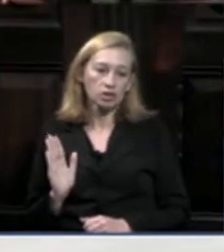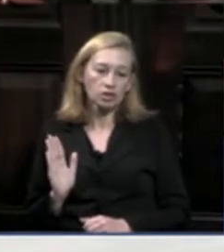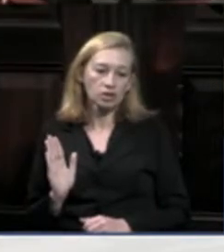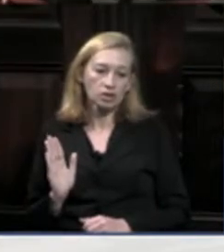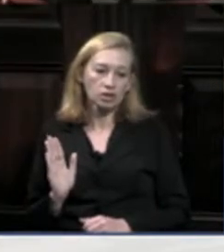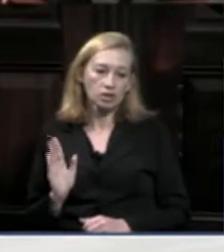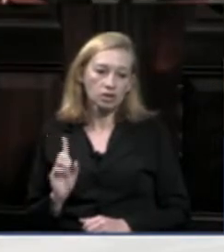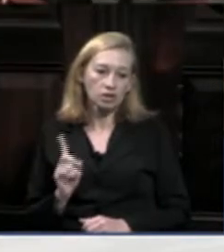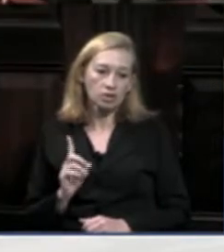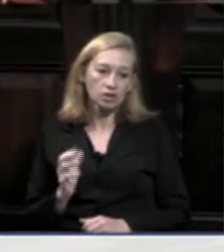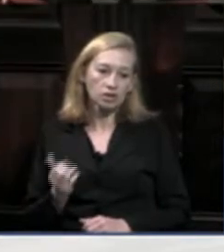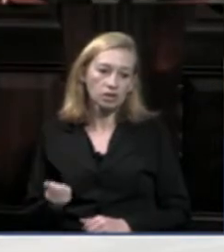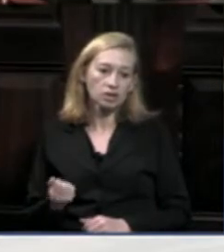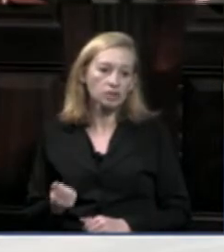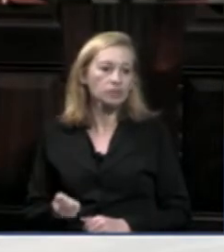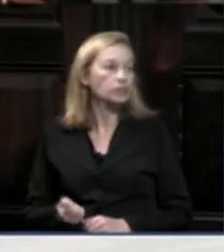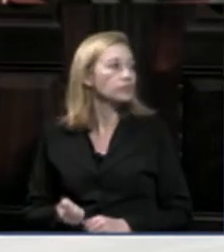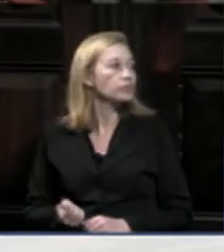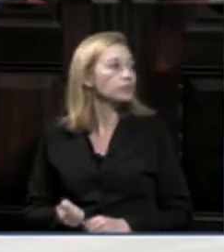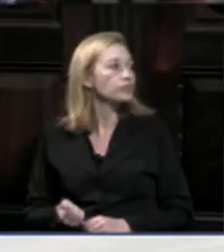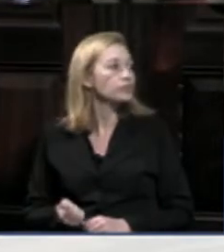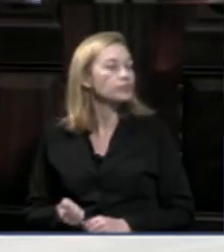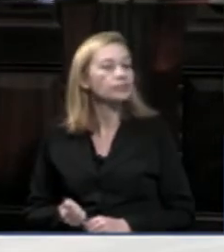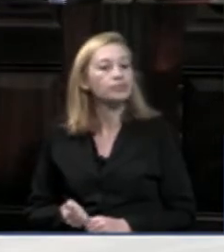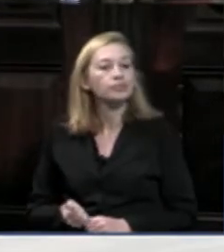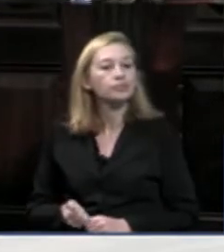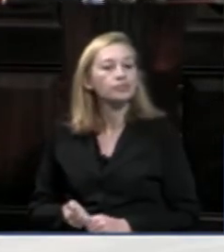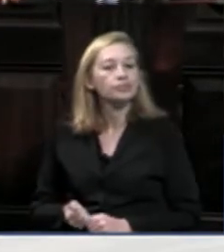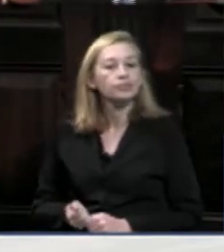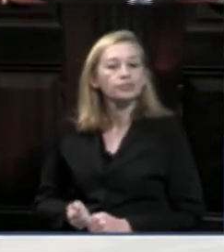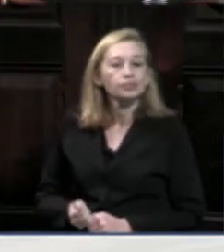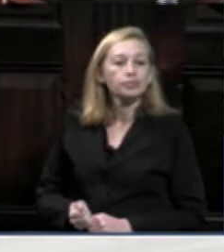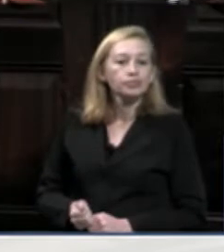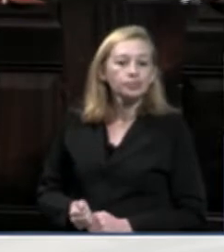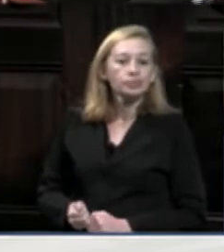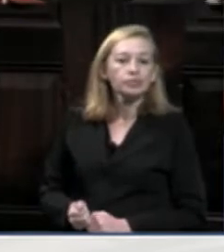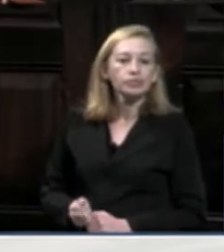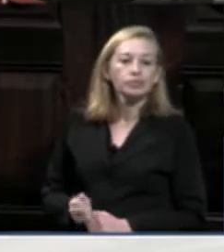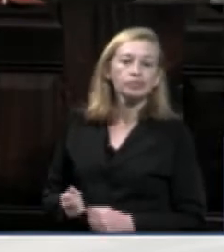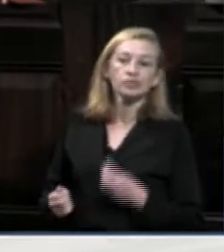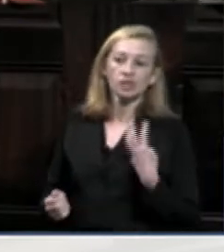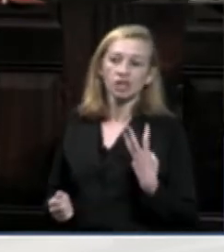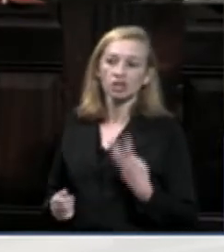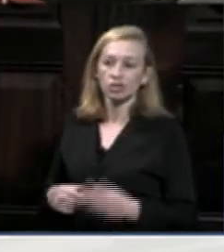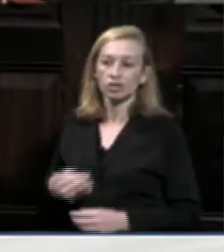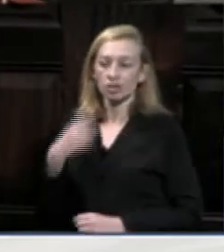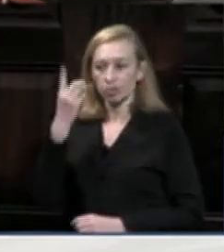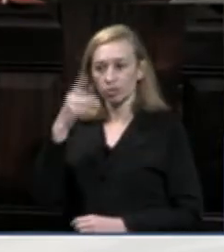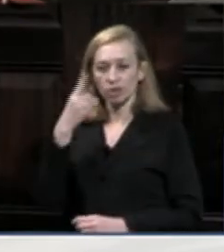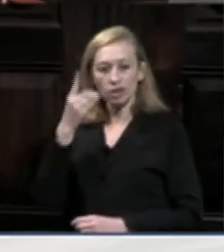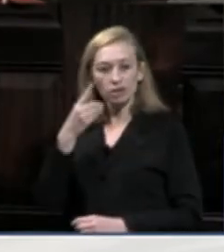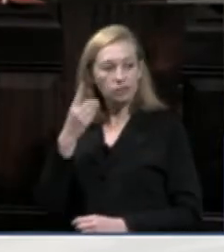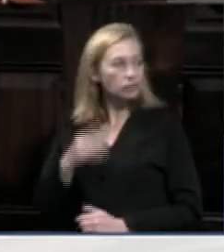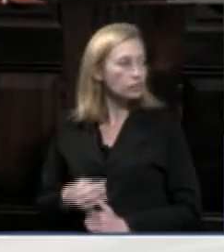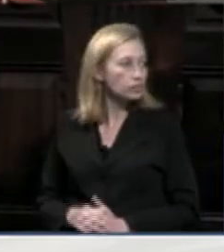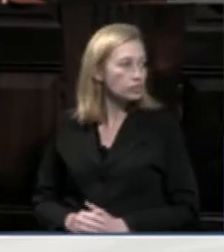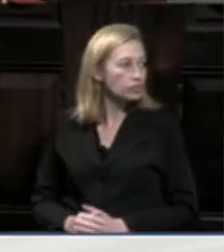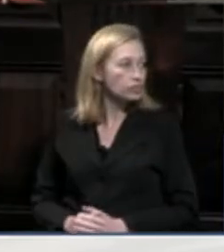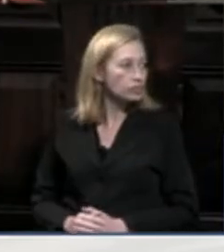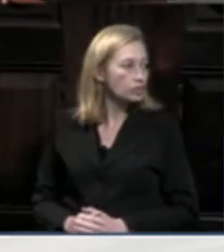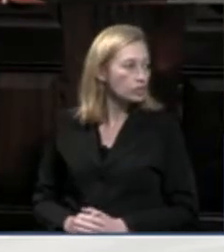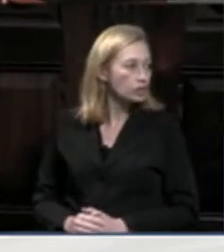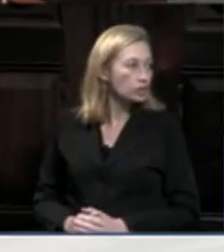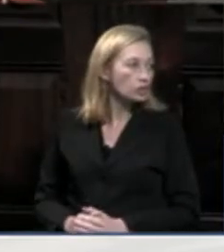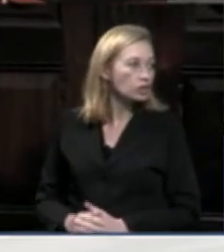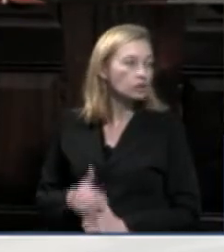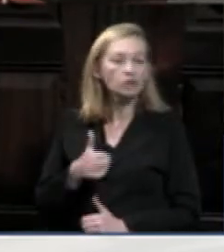Carneiro. Vai a promulgação. Abstenção, deputado Eliomar. Indicação legislativa